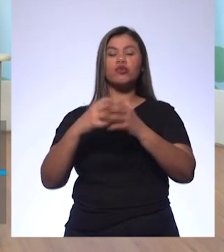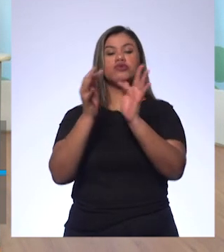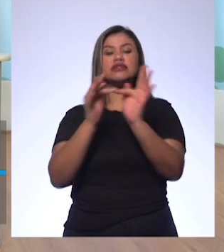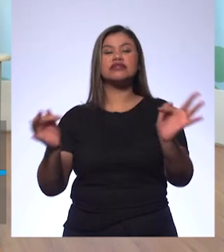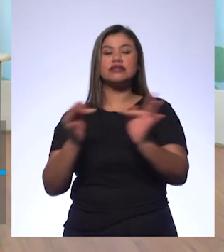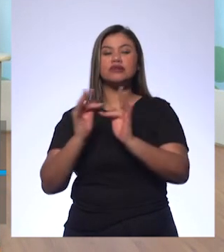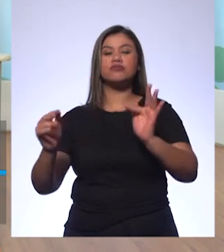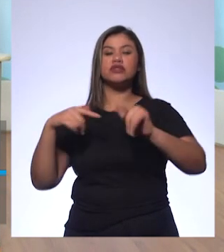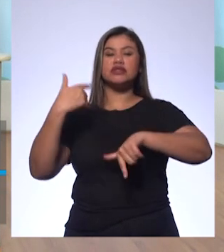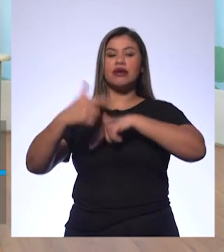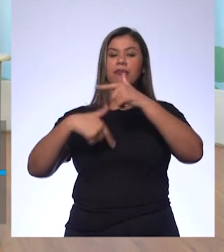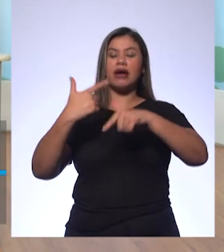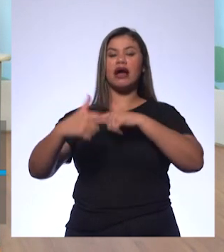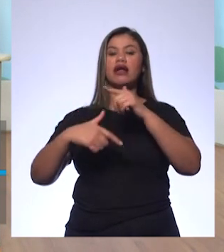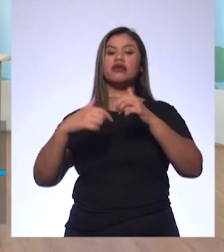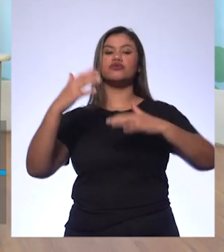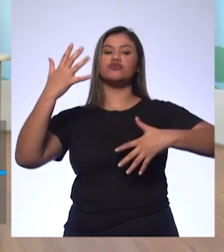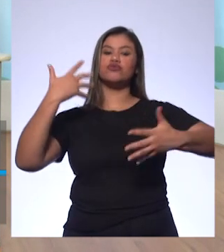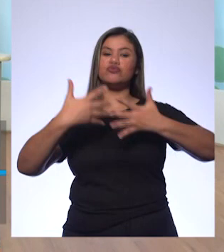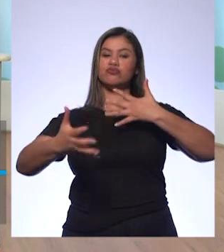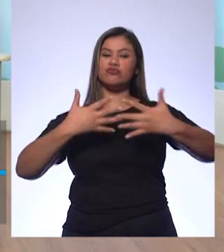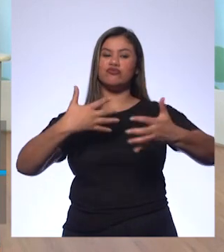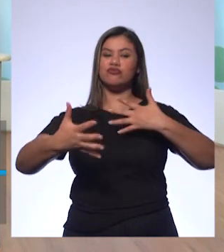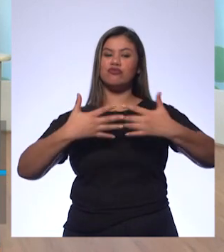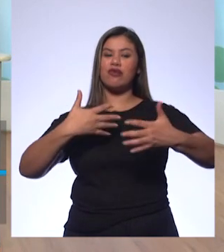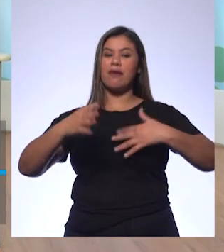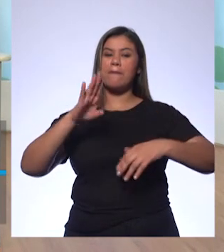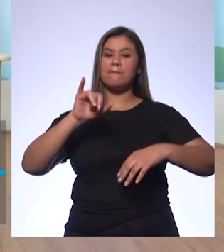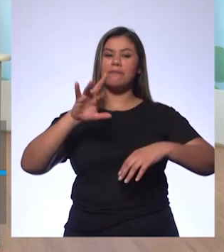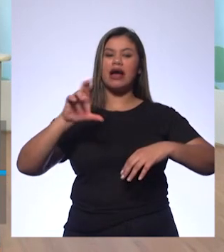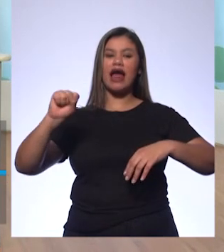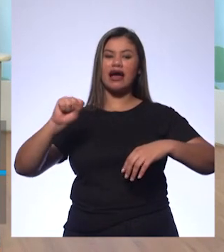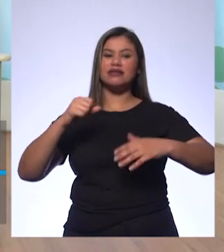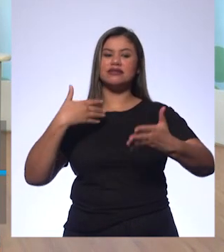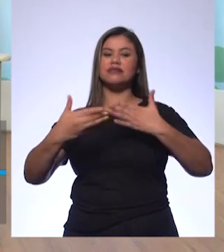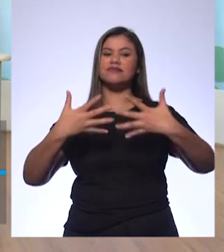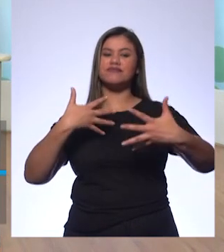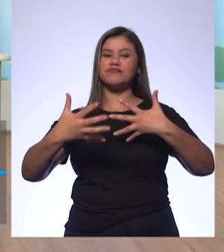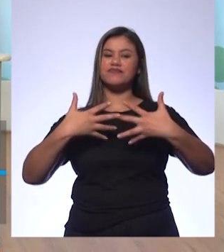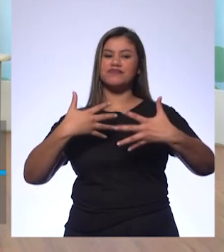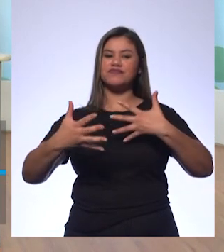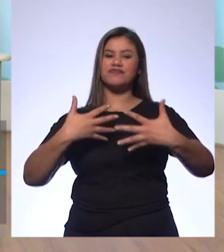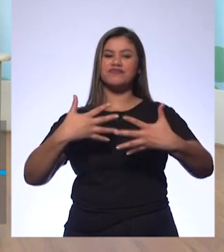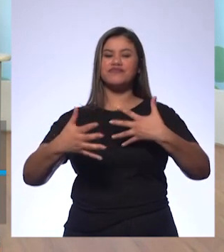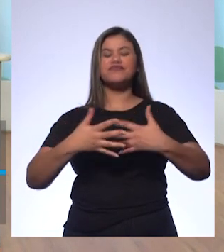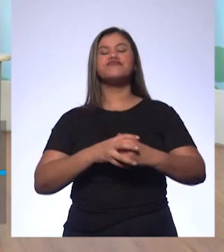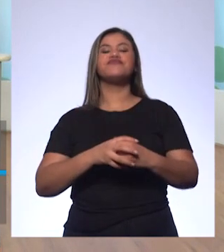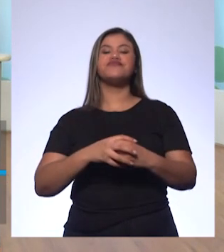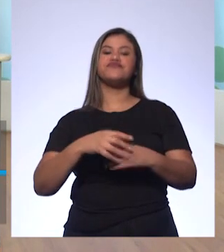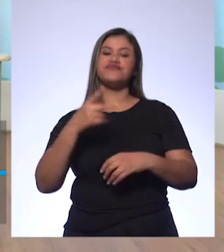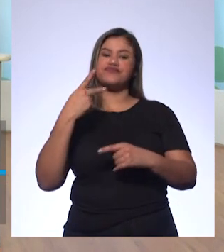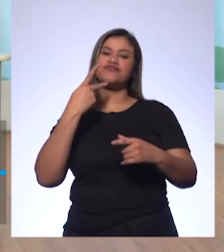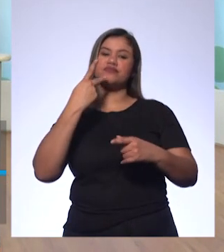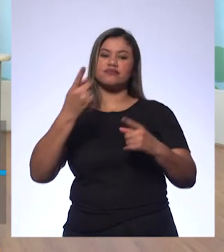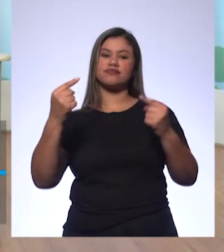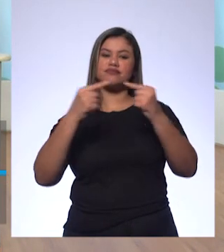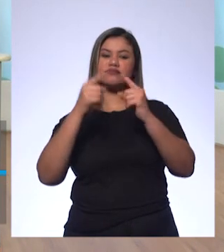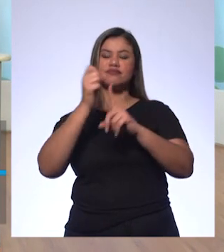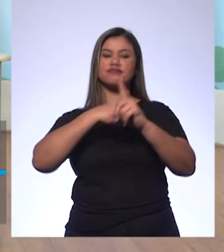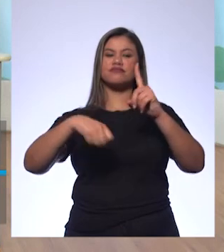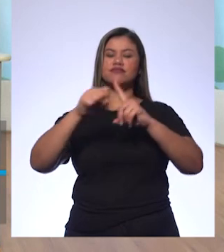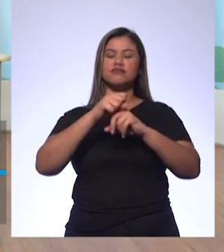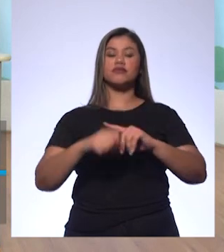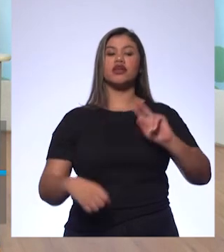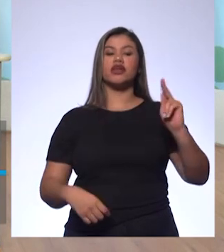Então, ela fez uma justificativa, né? Que ela tentou colocar a questão do social, né? Uhum. Deixa eu ver. A Heloísa